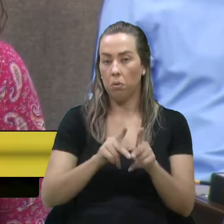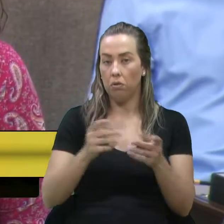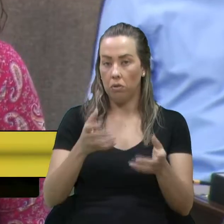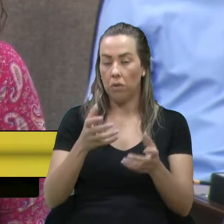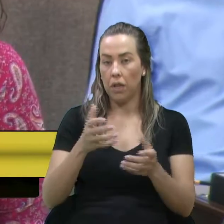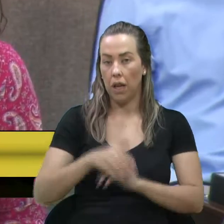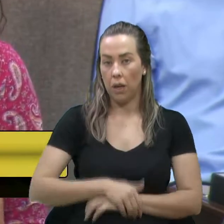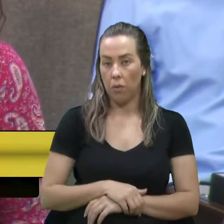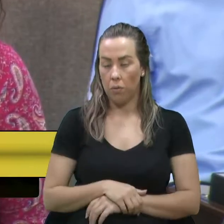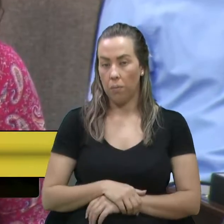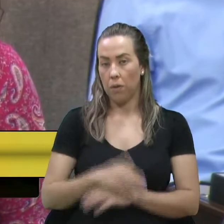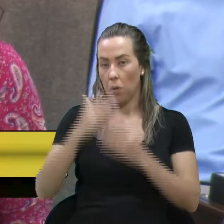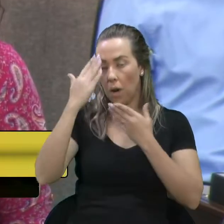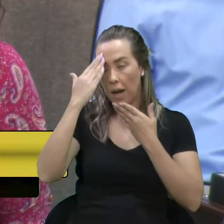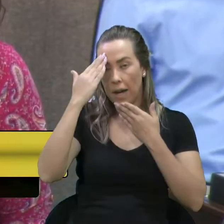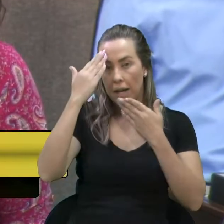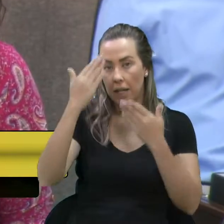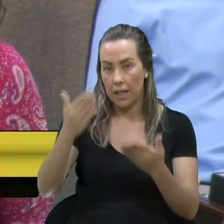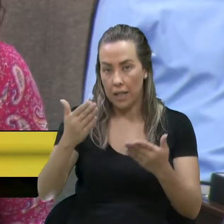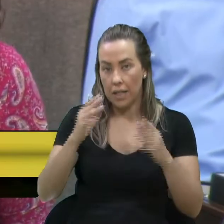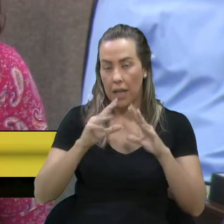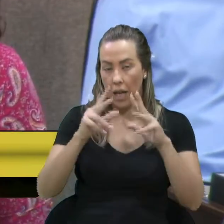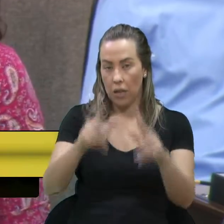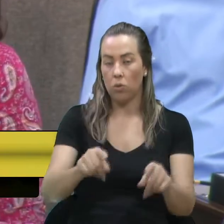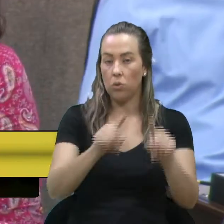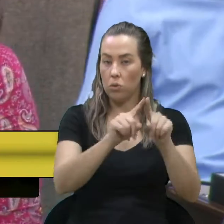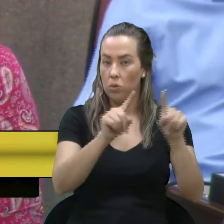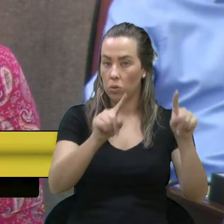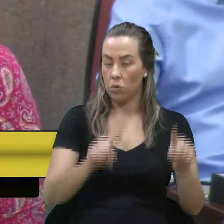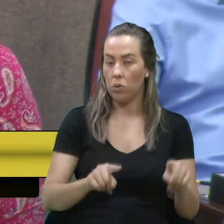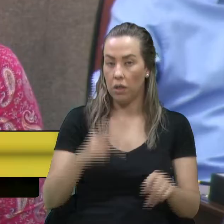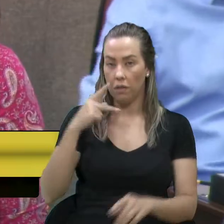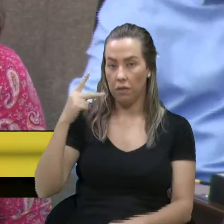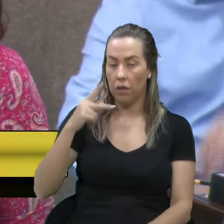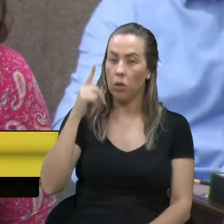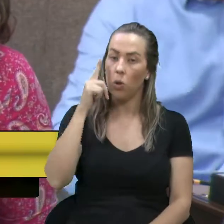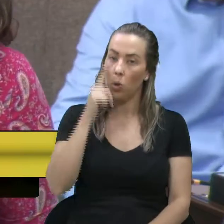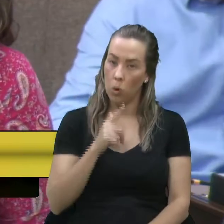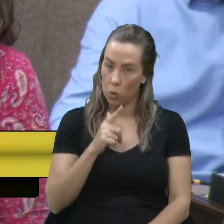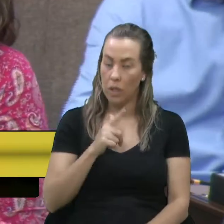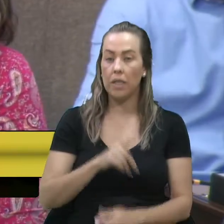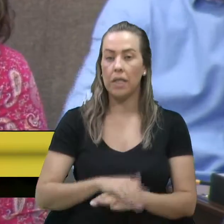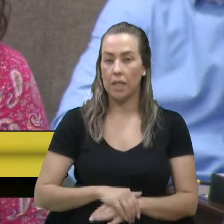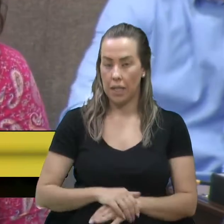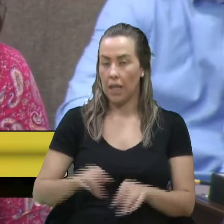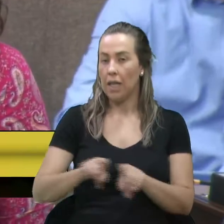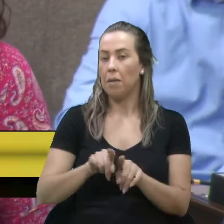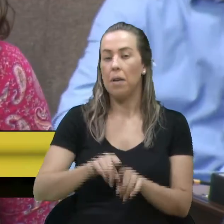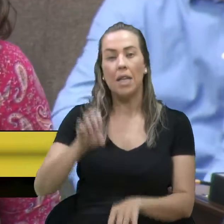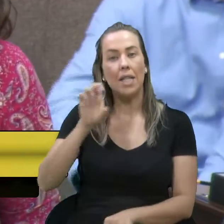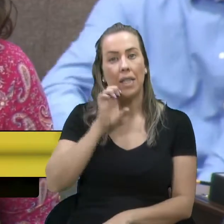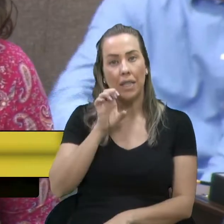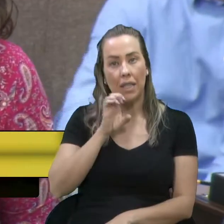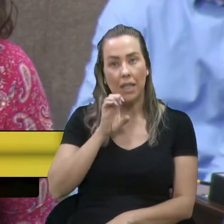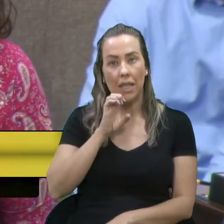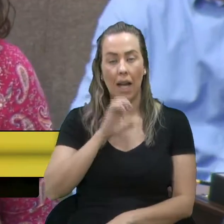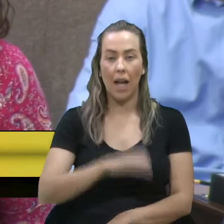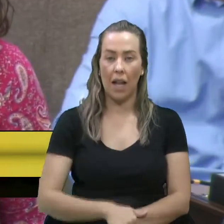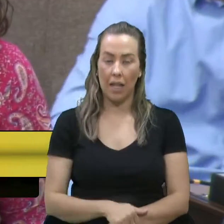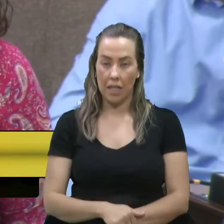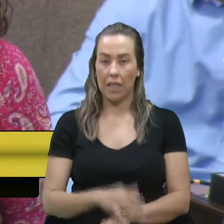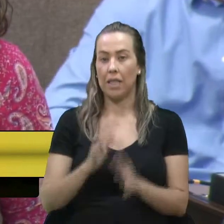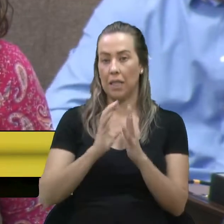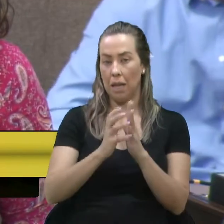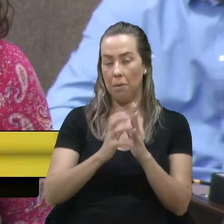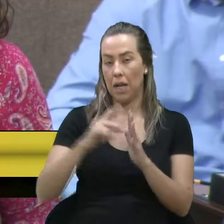o nosso agradecimento a todos os servidores, em nome do vereador Lucas, que também é servidor, da vereadora Estela, em nome da bancada do